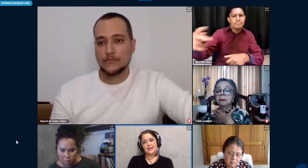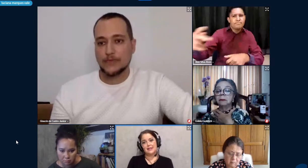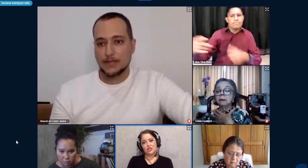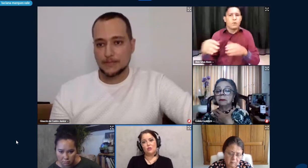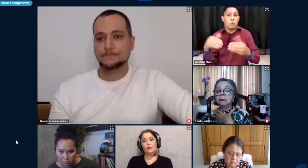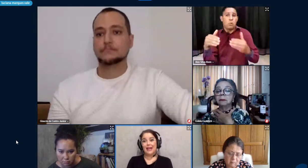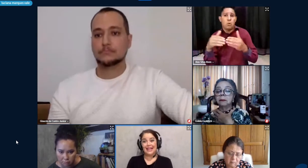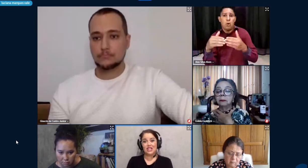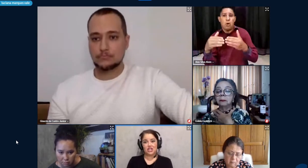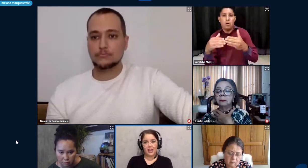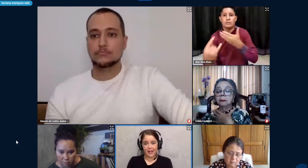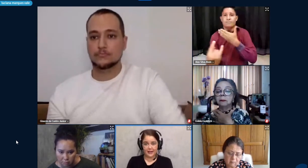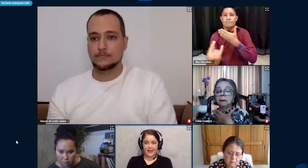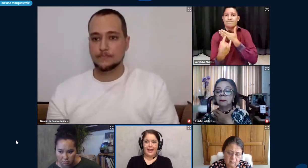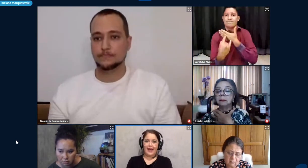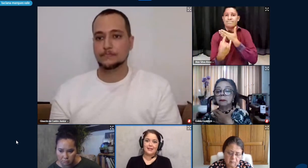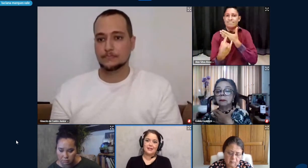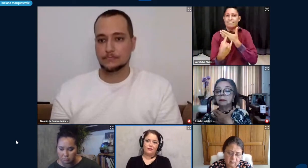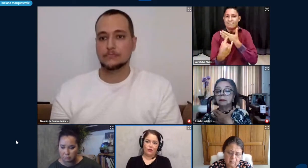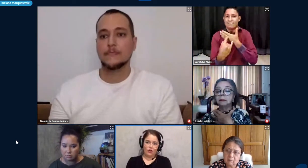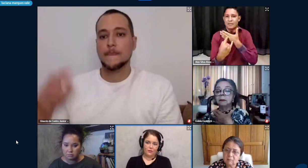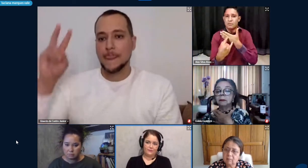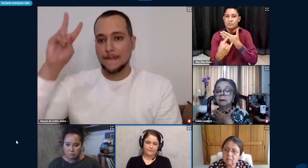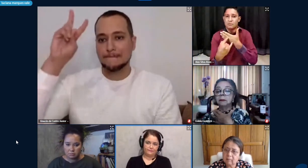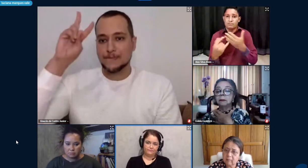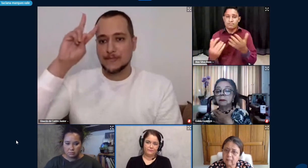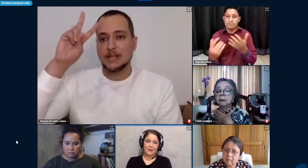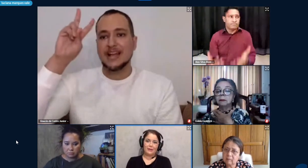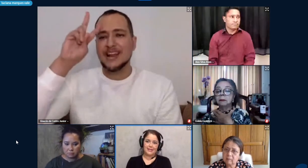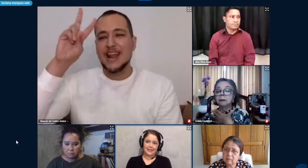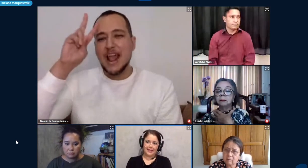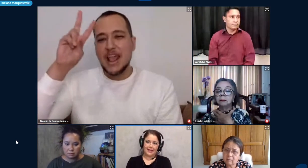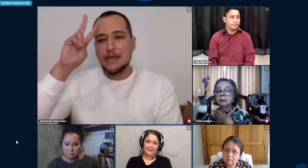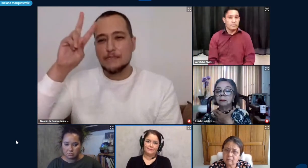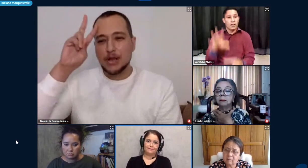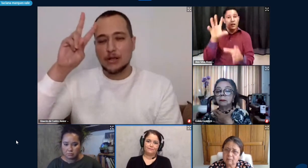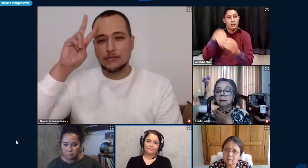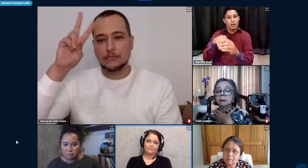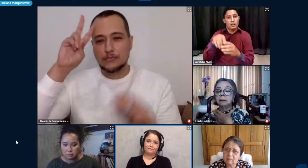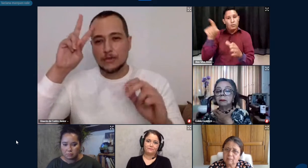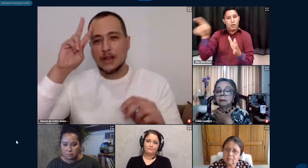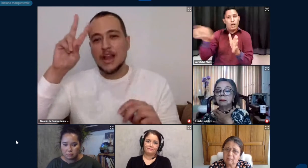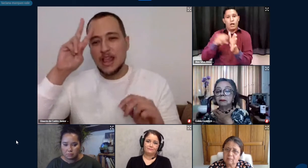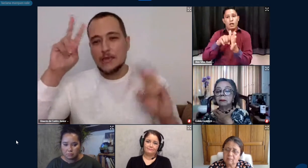deles decidiu por eleger essa forma representada.